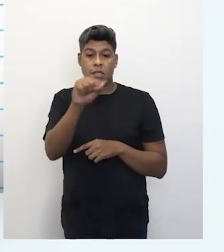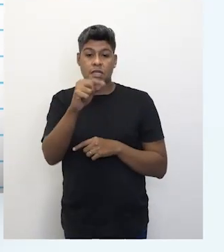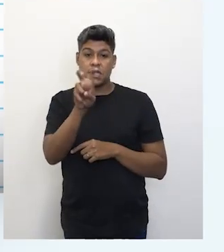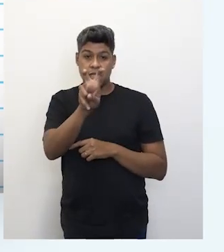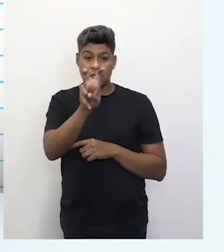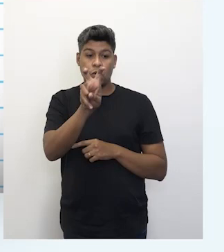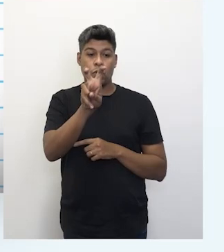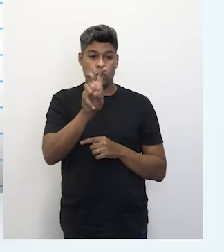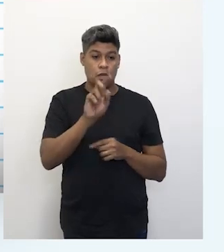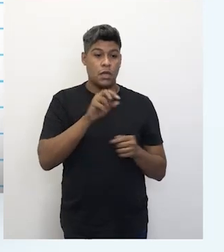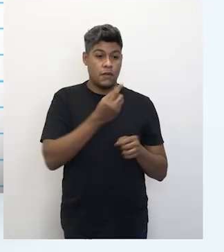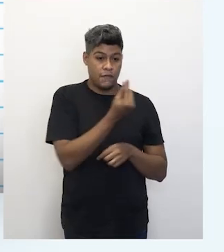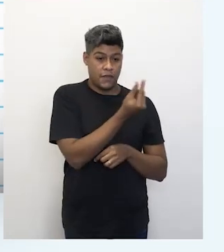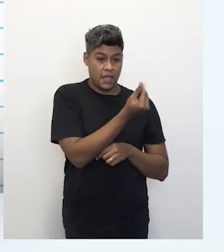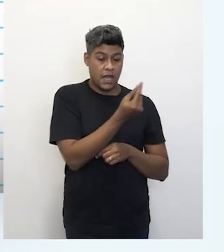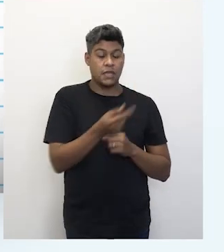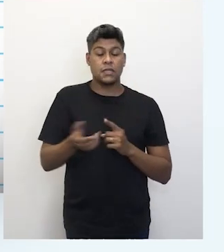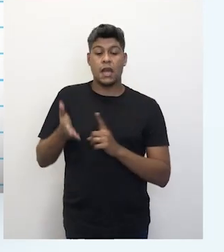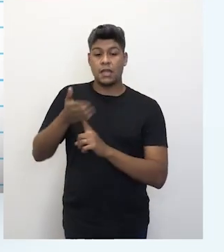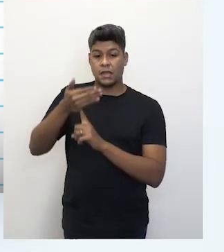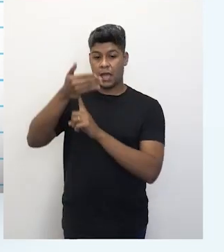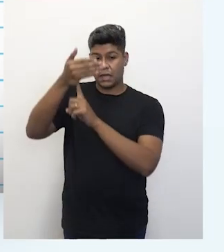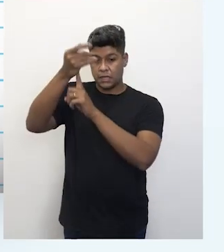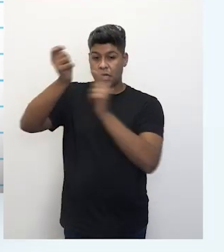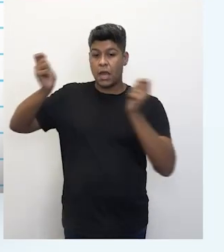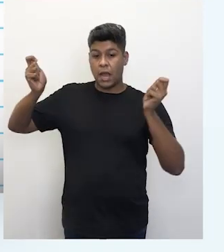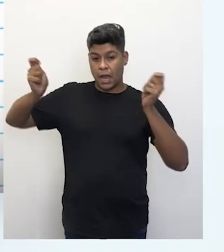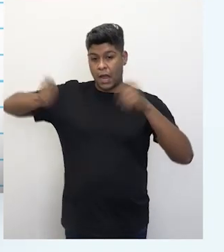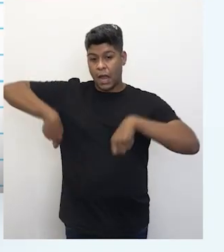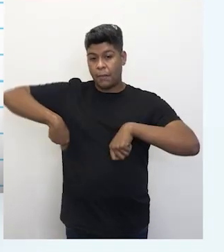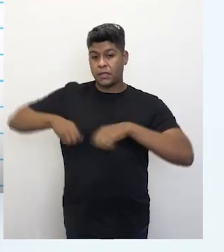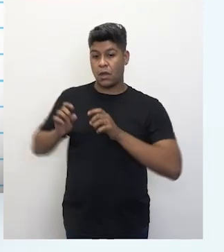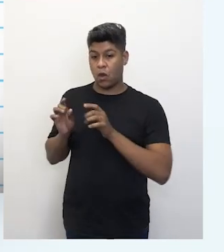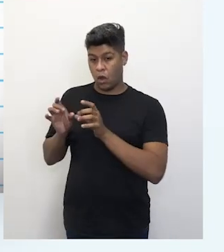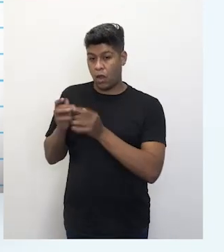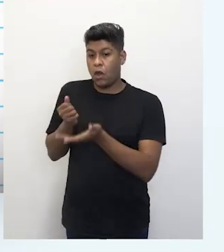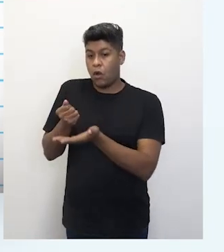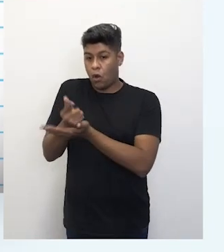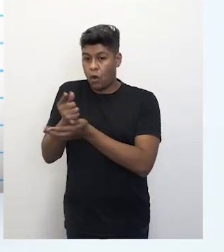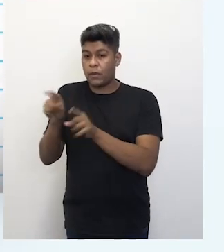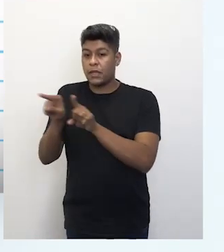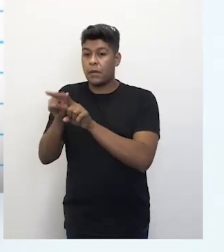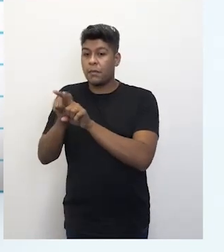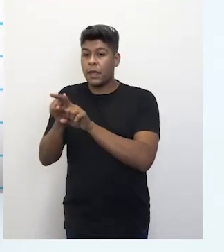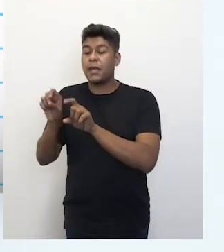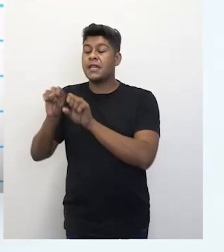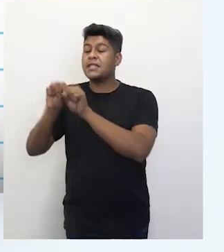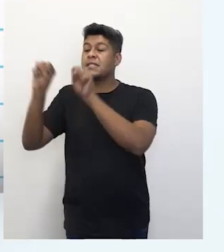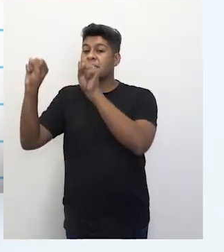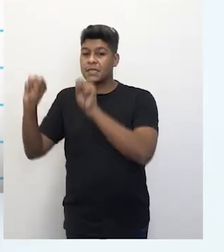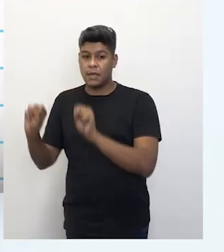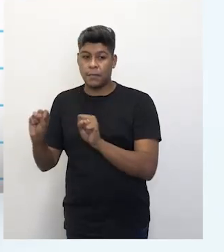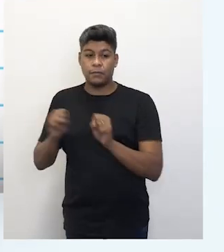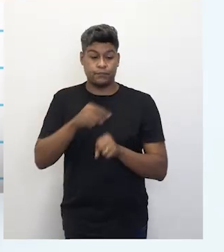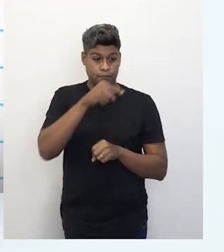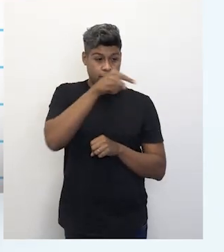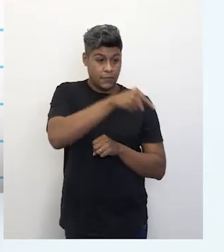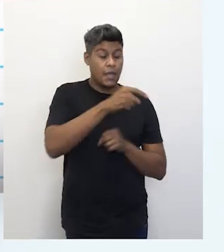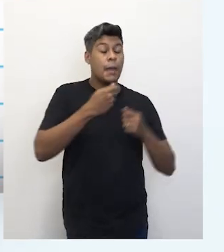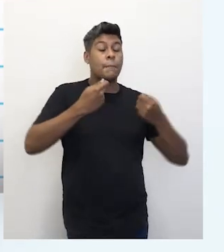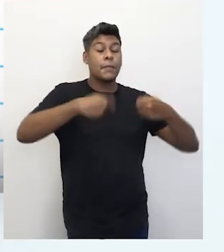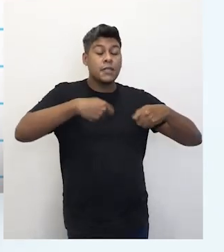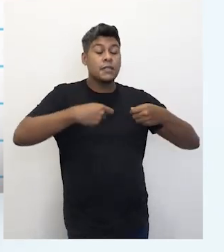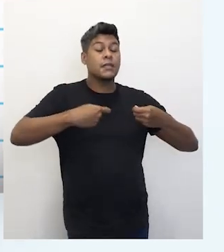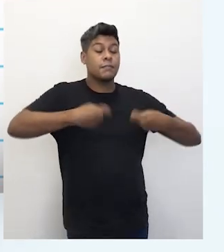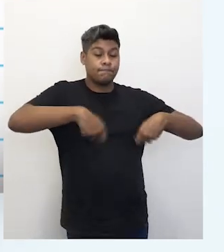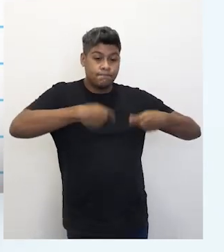cinco eixos Finanças tecnologia capacitação Comércio e questões sistêmicas o eixo das Finanças ressalta a necessidade